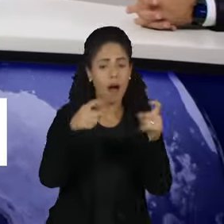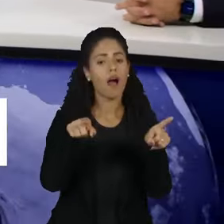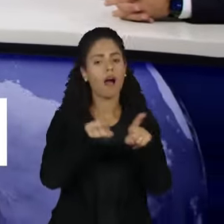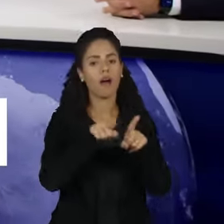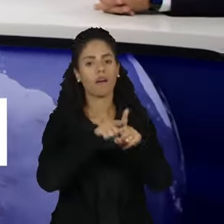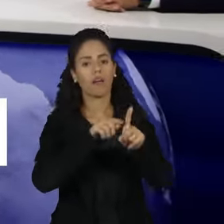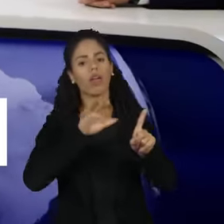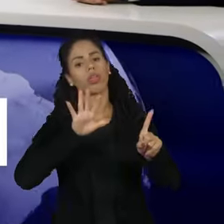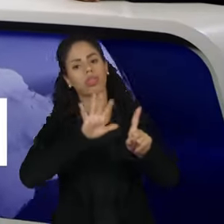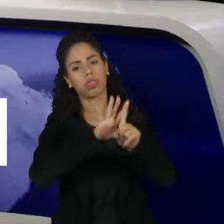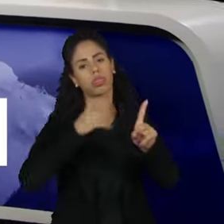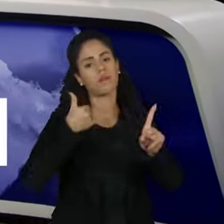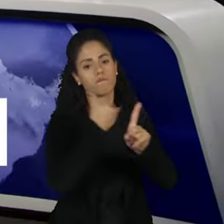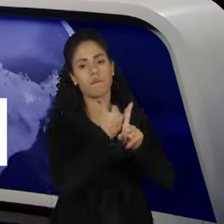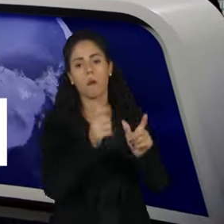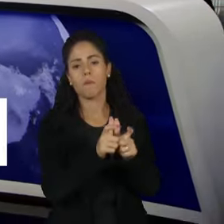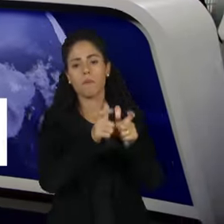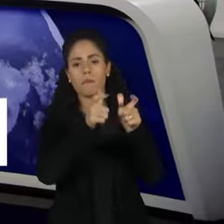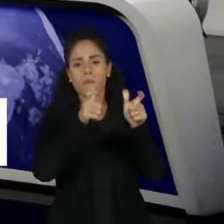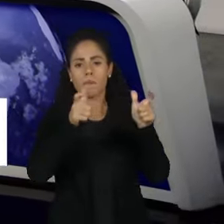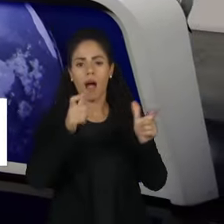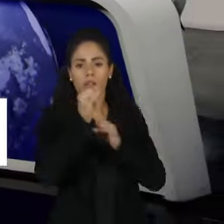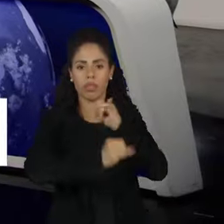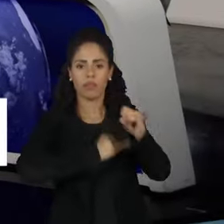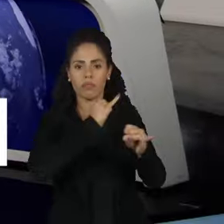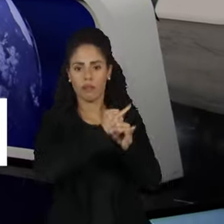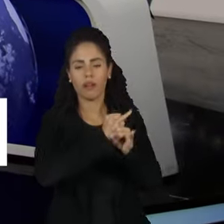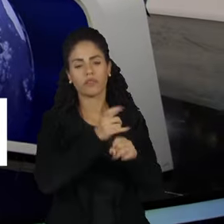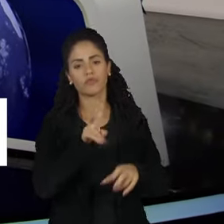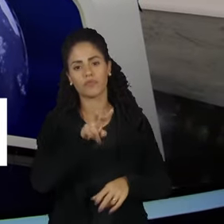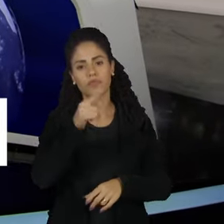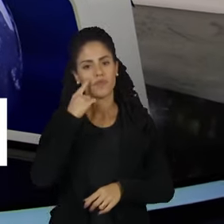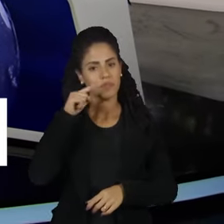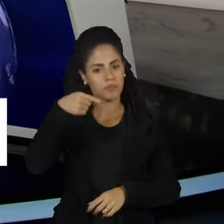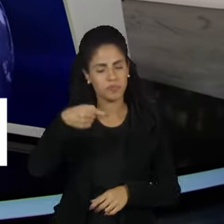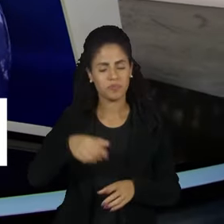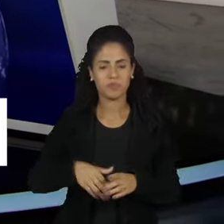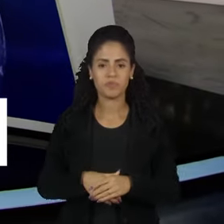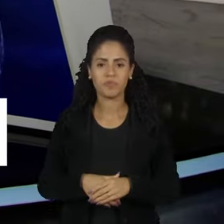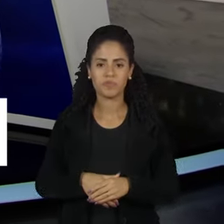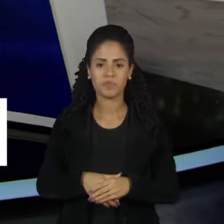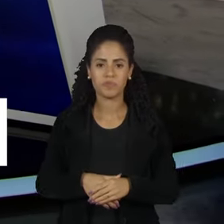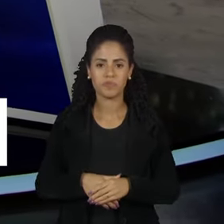bullying, está migrando cada vez mais para a internet. Nós voltamos já já.